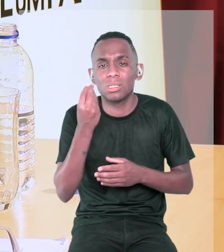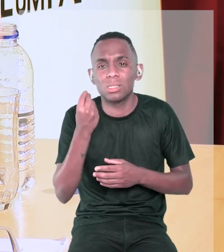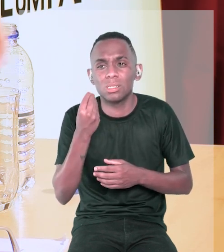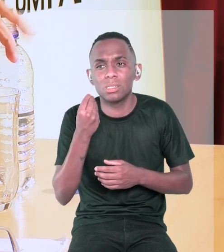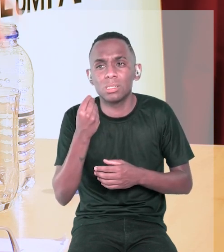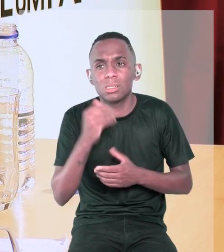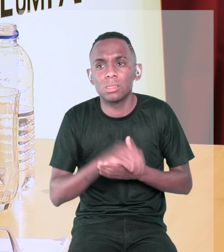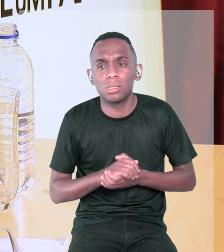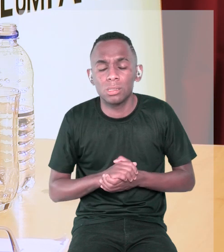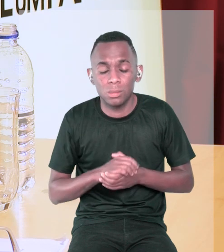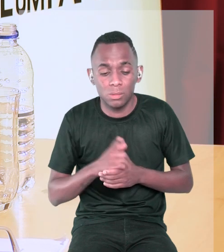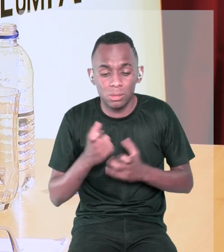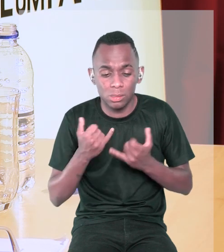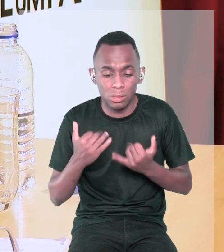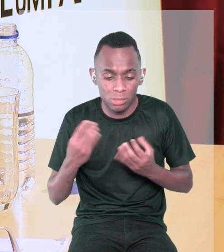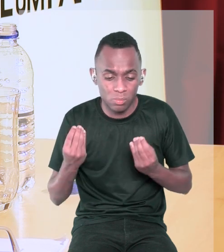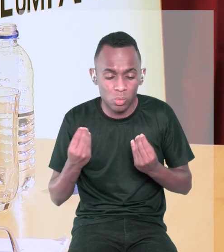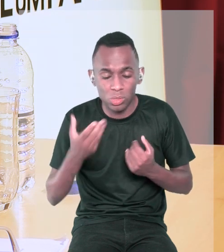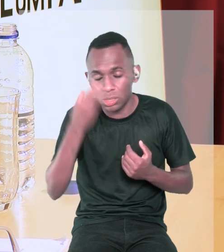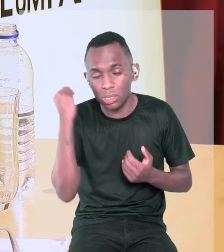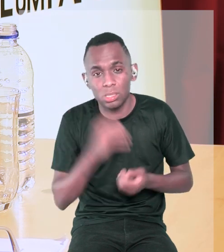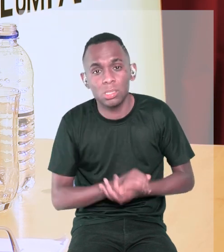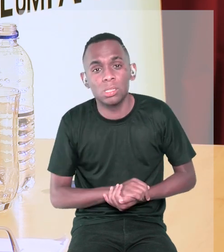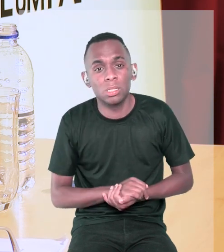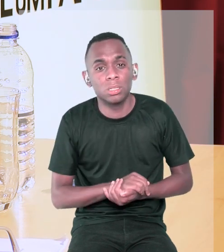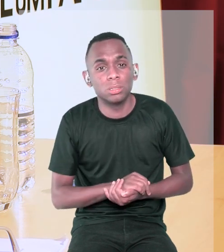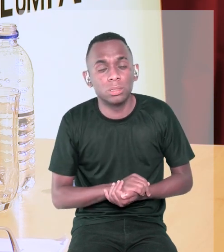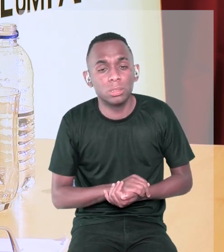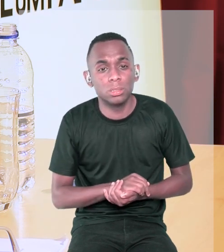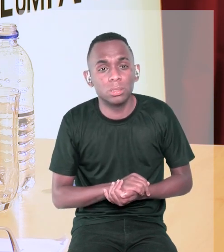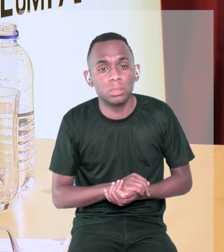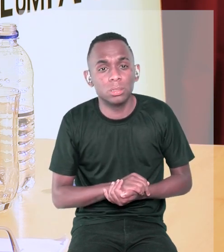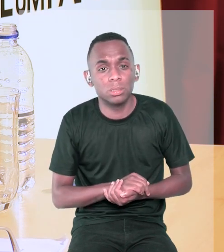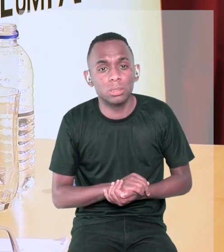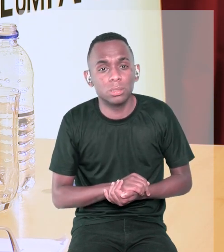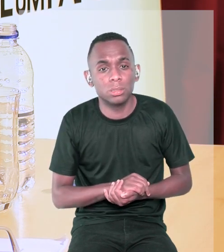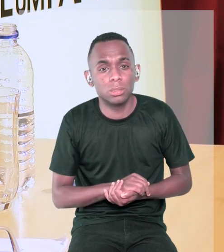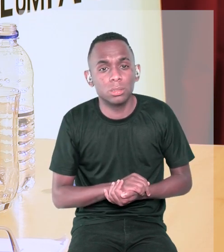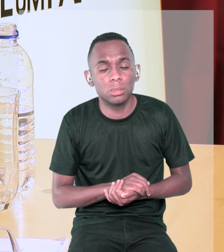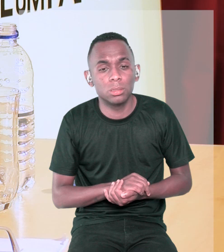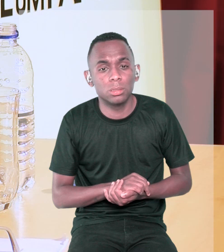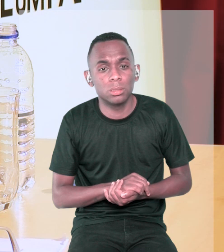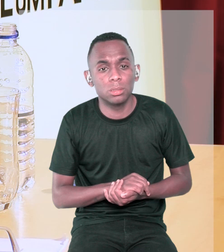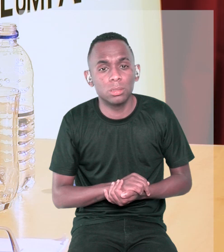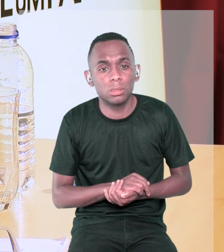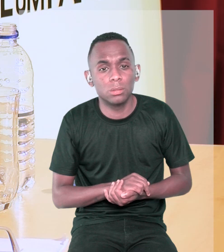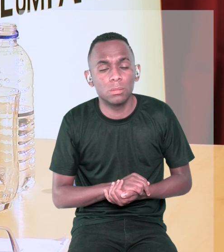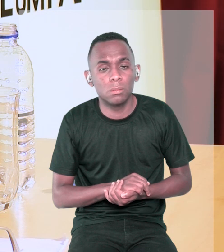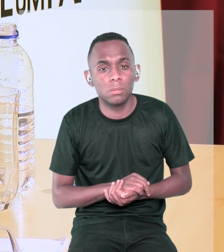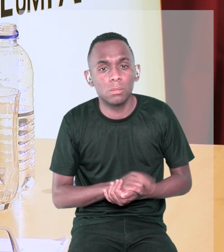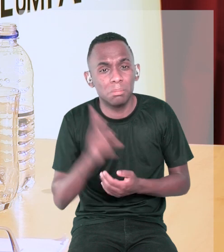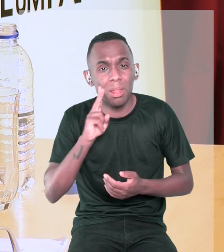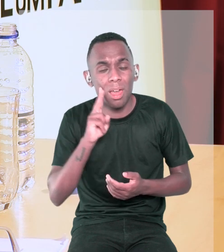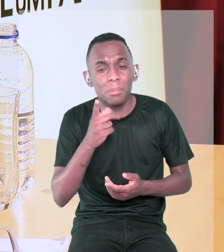O que você tinha falado no começo? Me lembra. A gente começa lá com os gregos, várias definições de amor, e isso a gente pensa